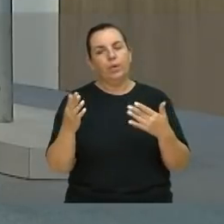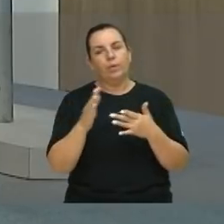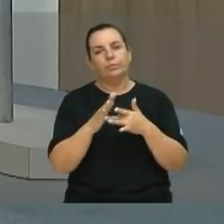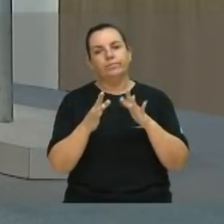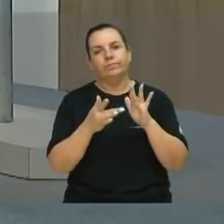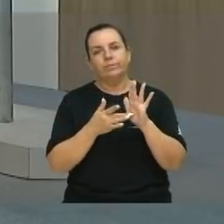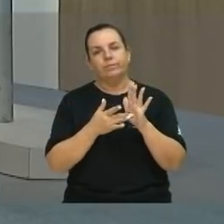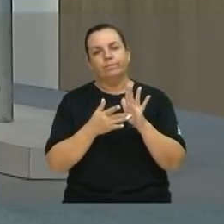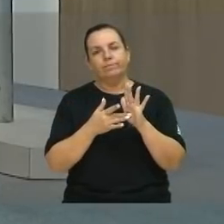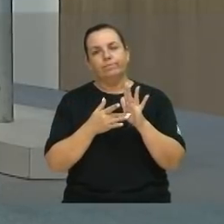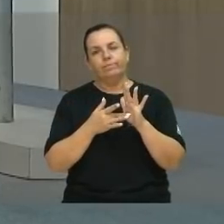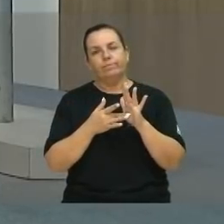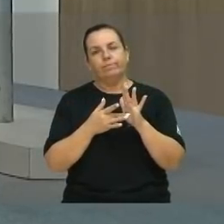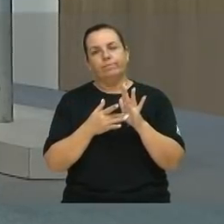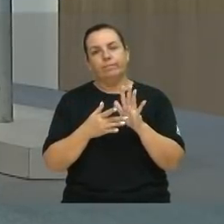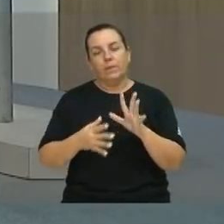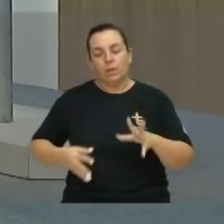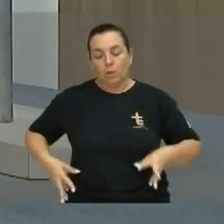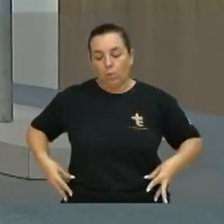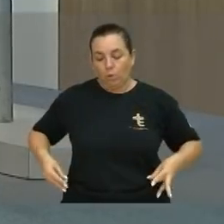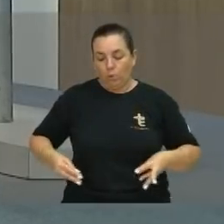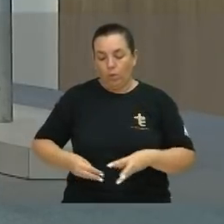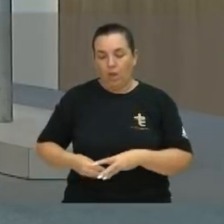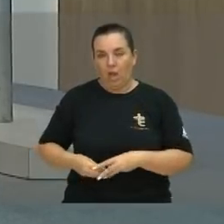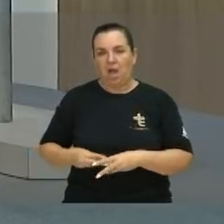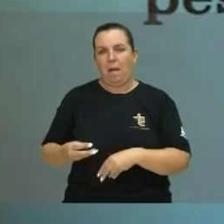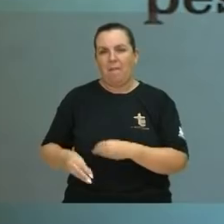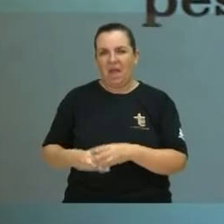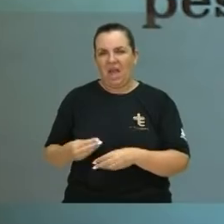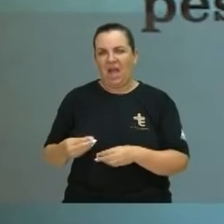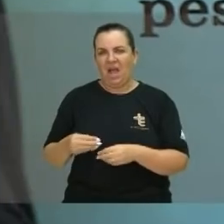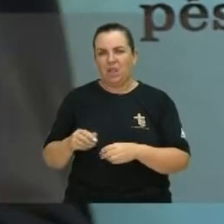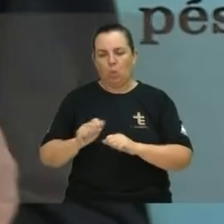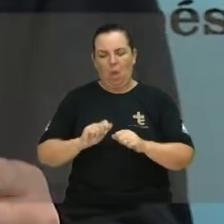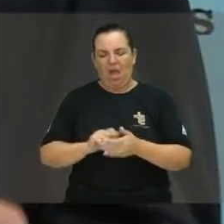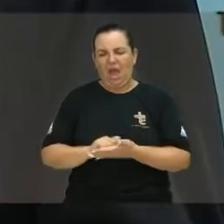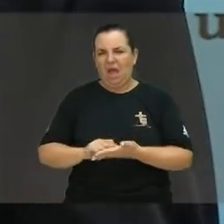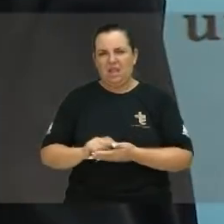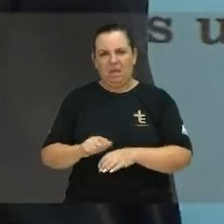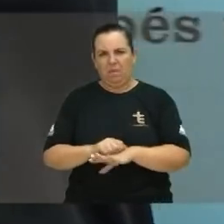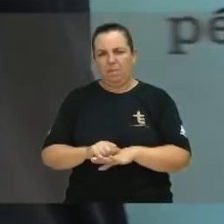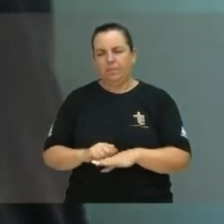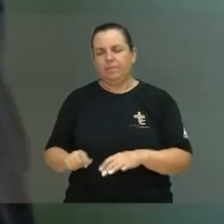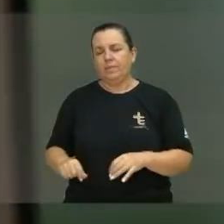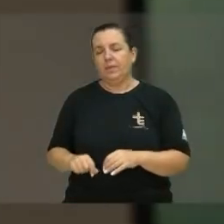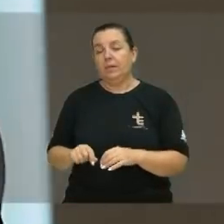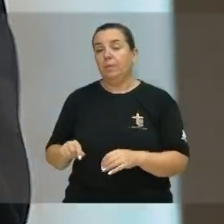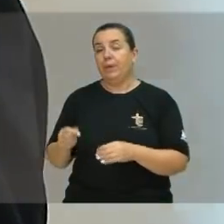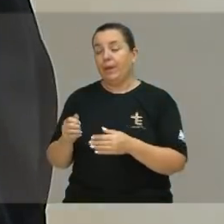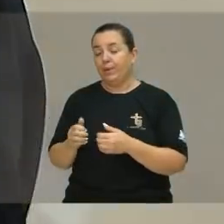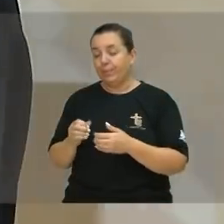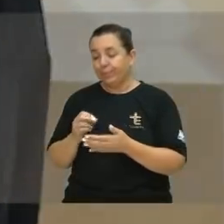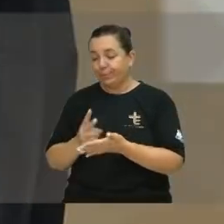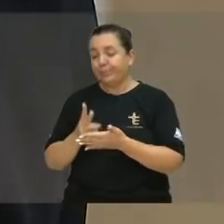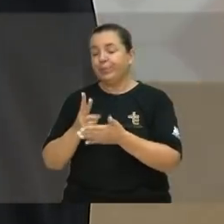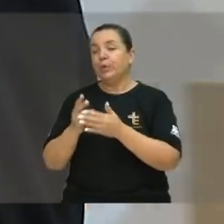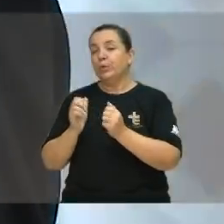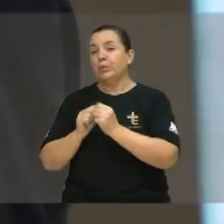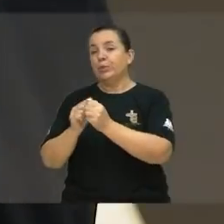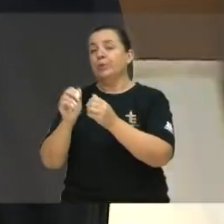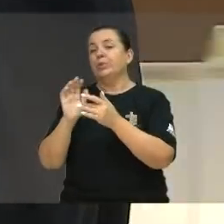por um avental e partilhar com jesus o destino do mestre